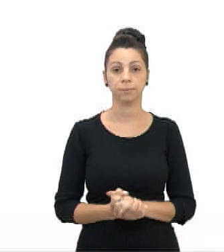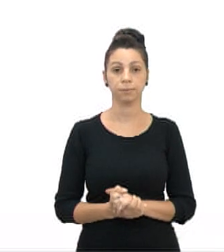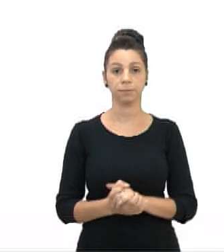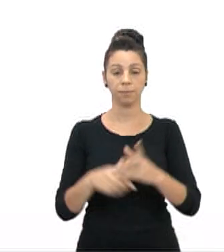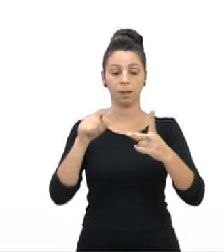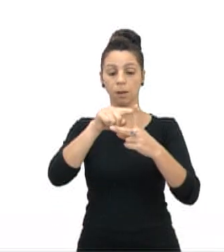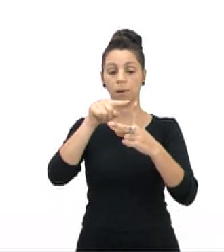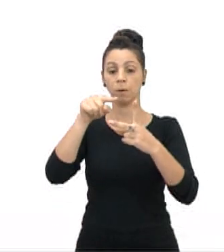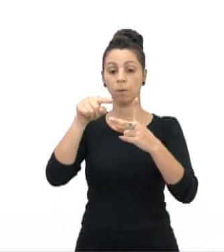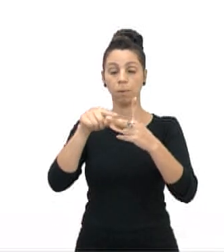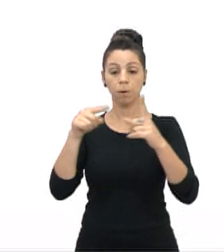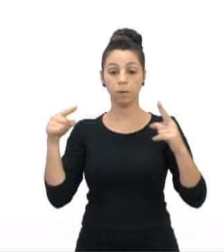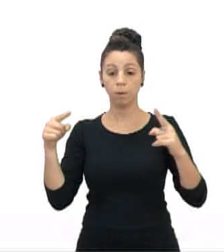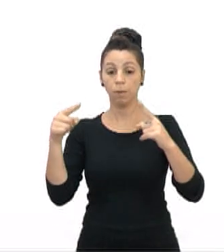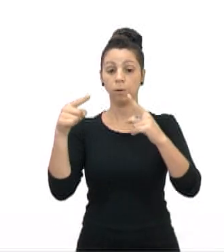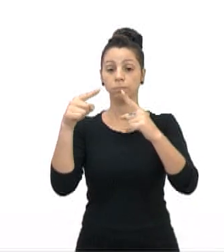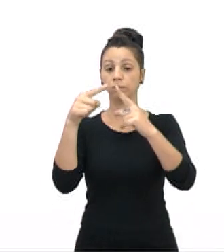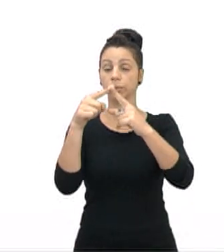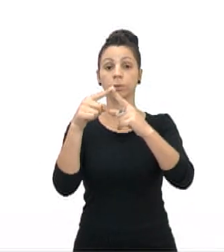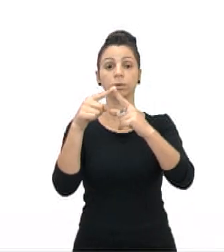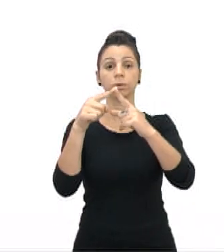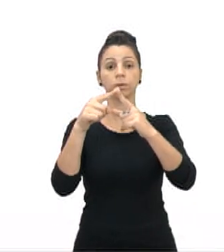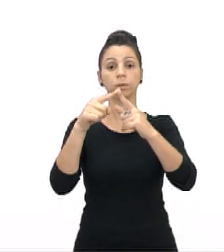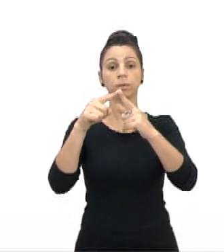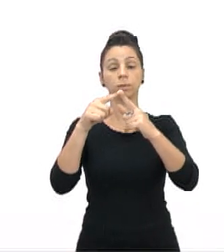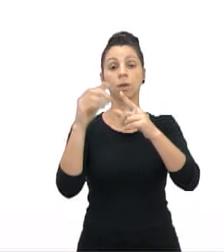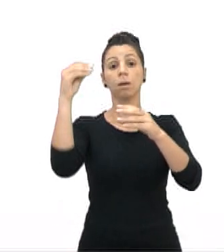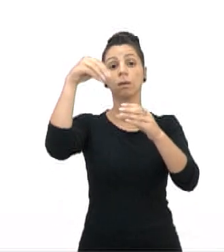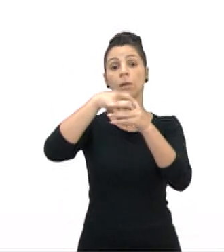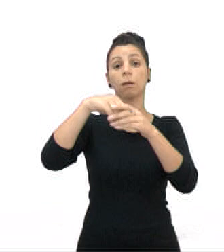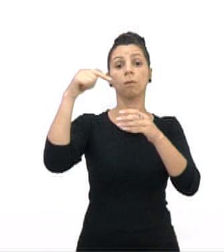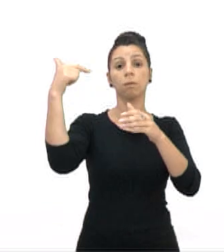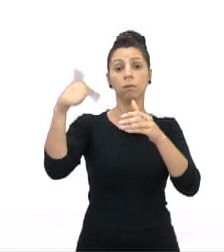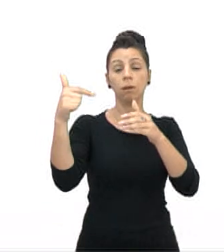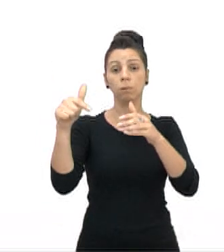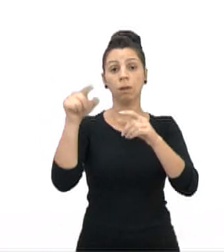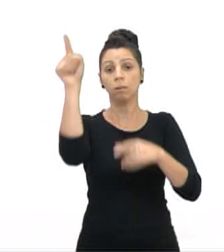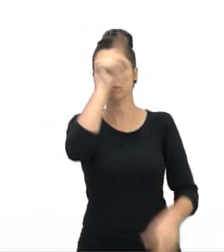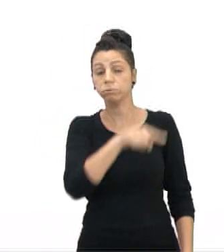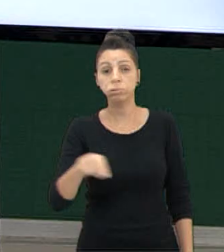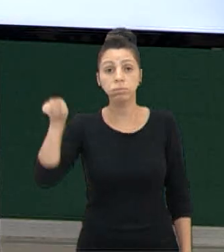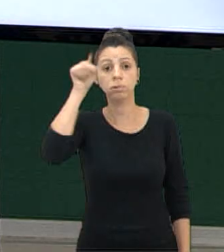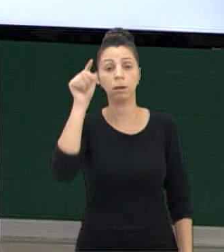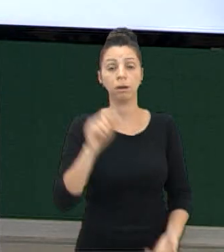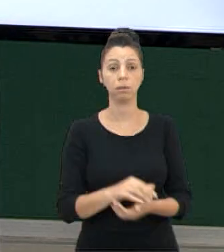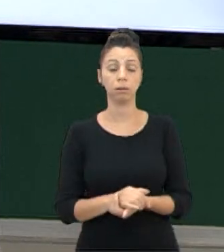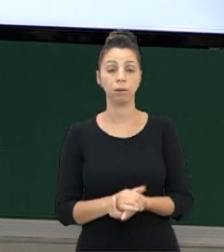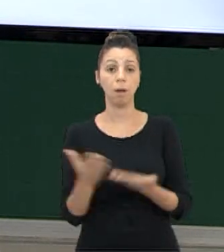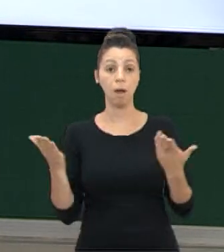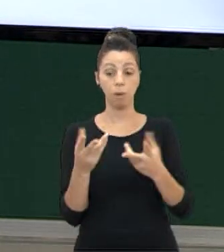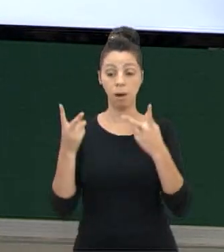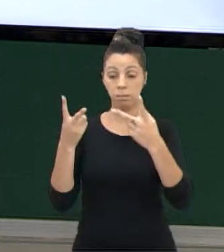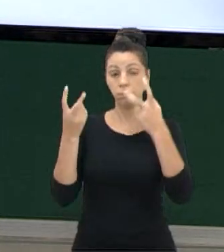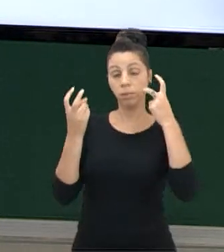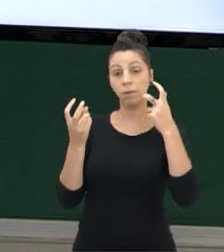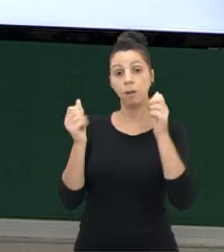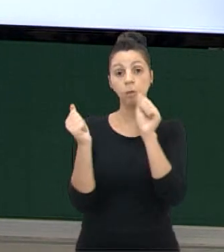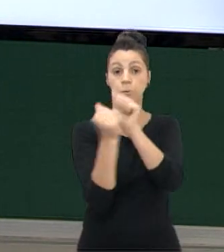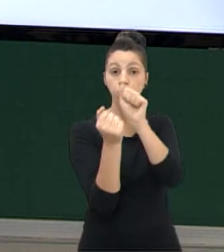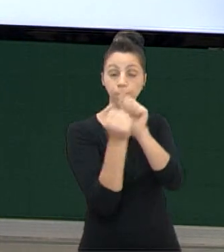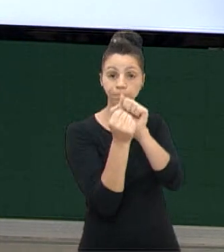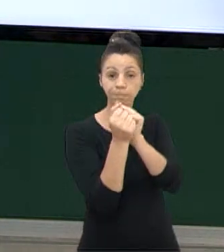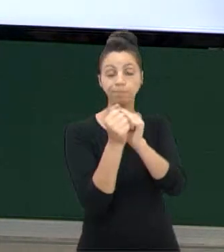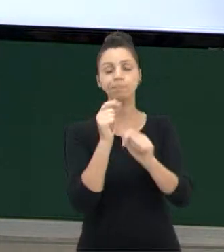vértices não pertencem à circunferência. Neste momento, eu preciso observar junto com vocês a